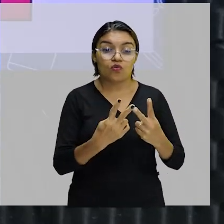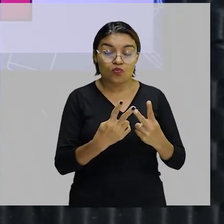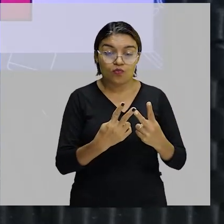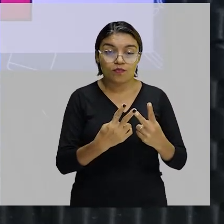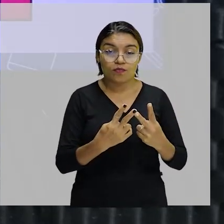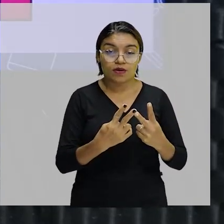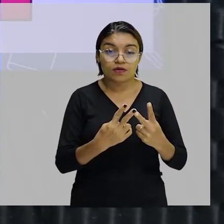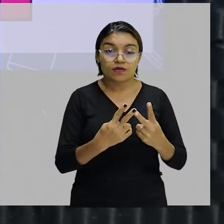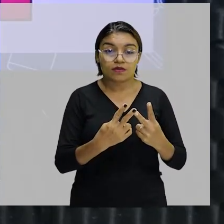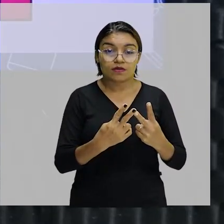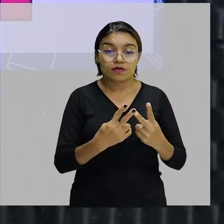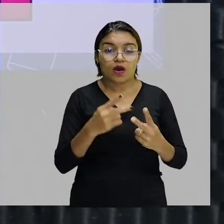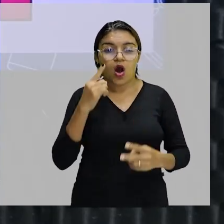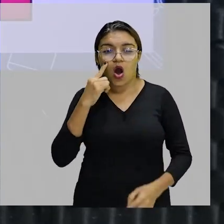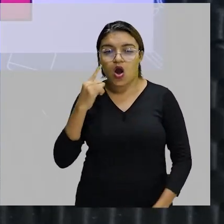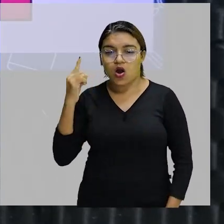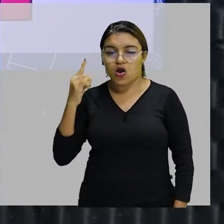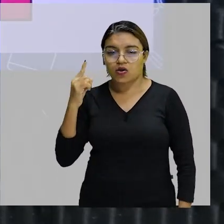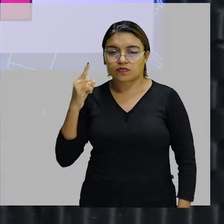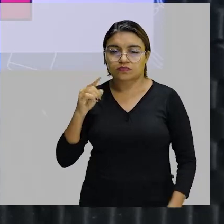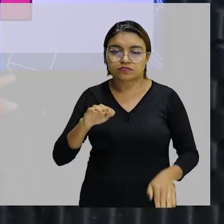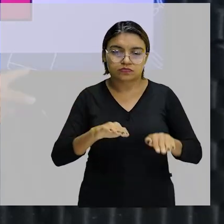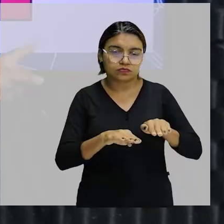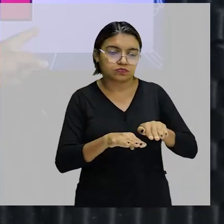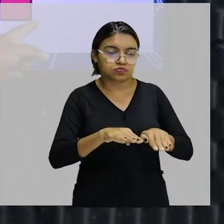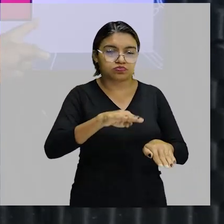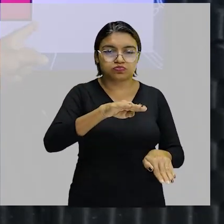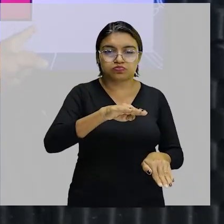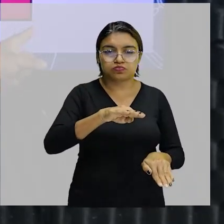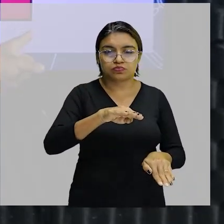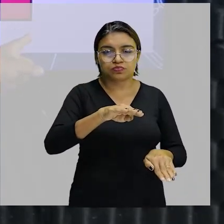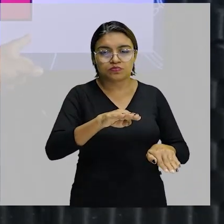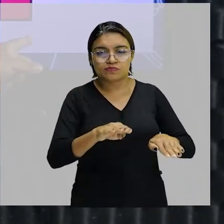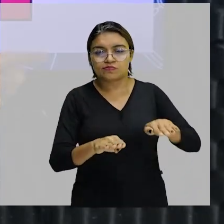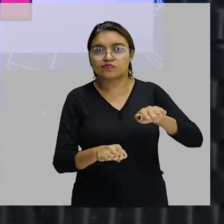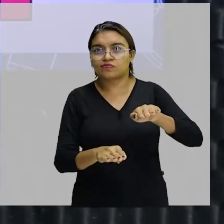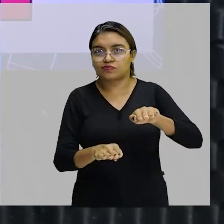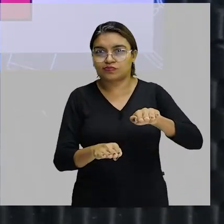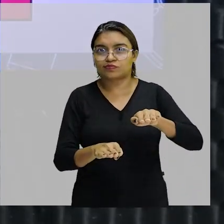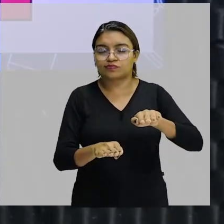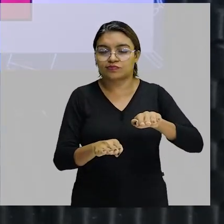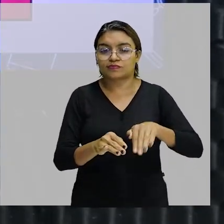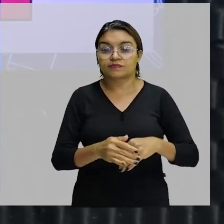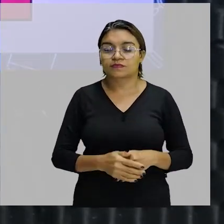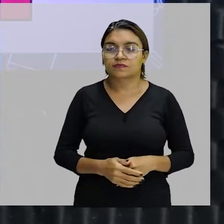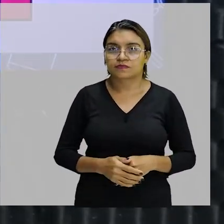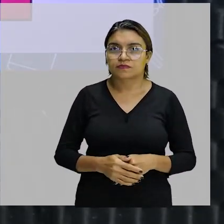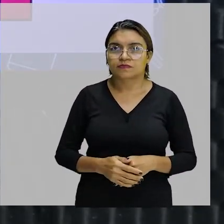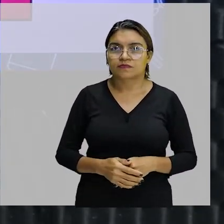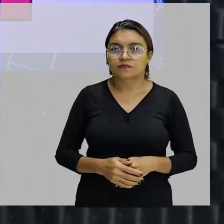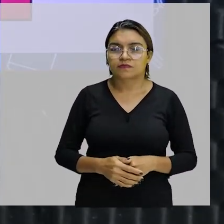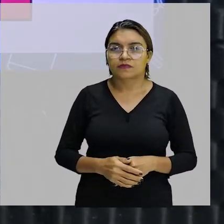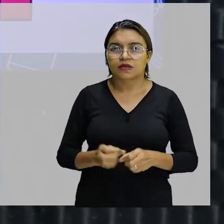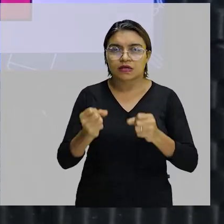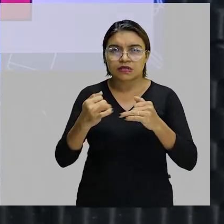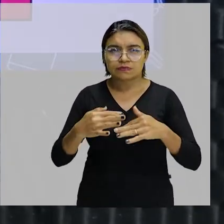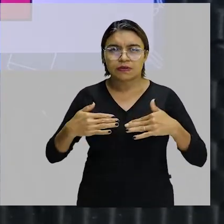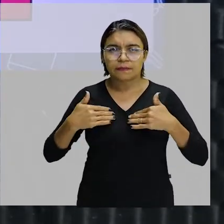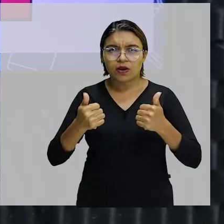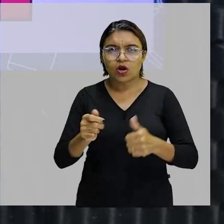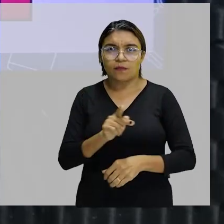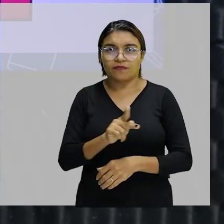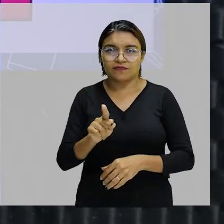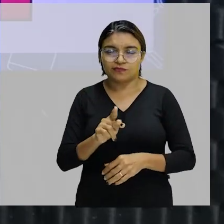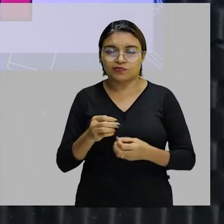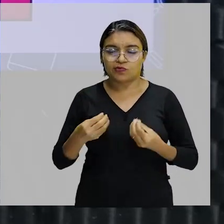intensidade. Se eu baixo a intensidade, eu aumento o volume. Professor, seja mais claro.